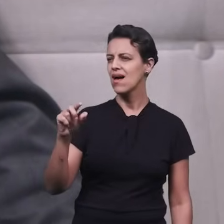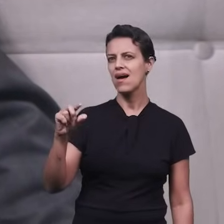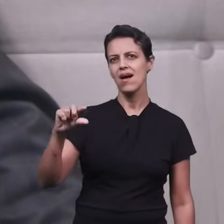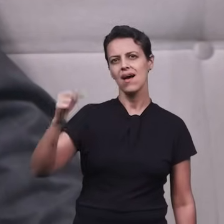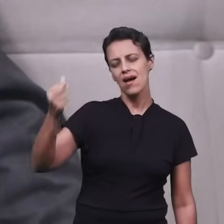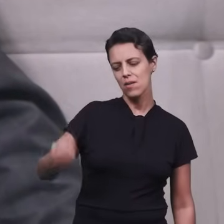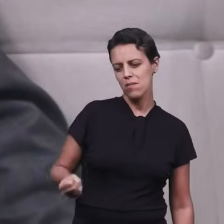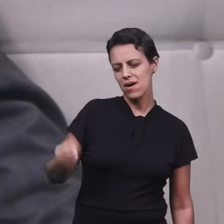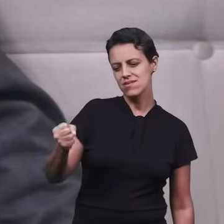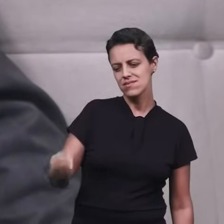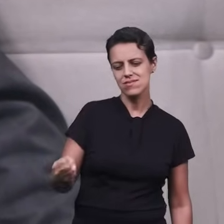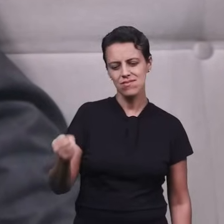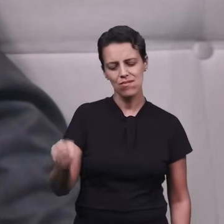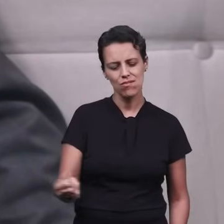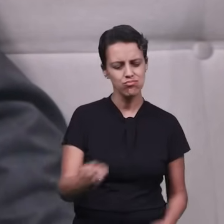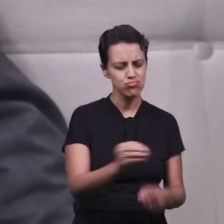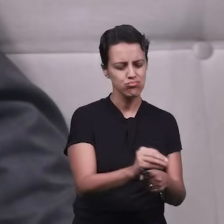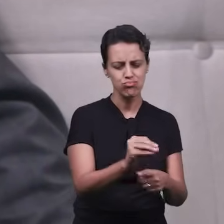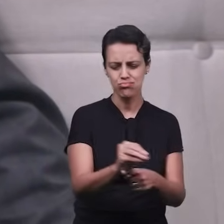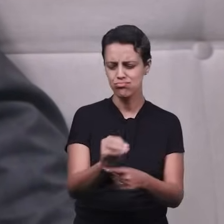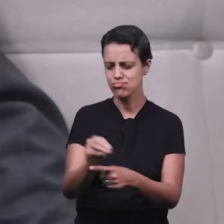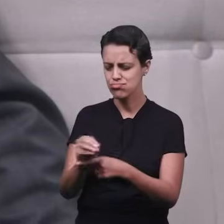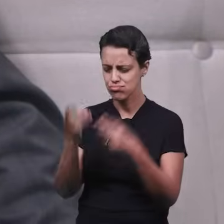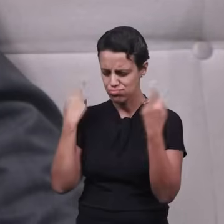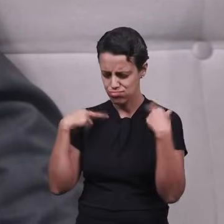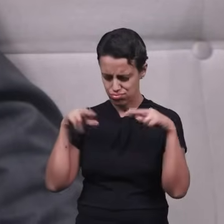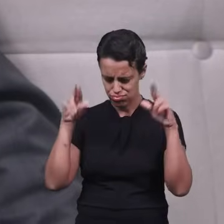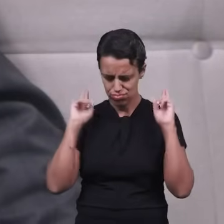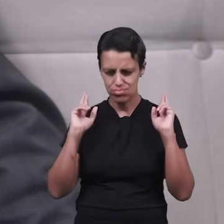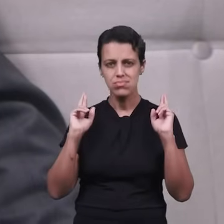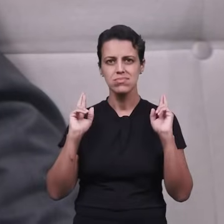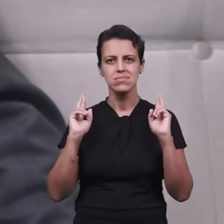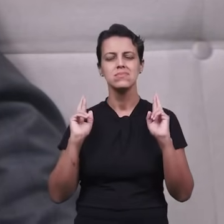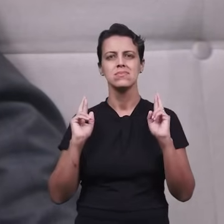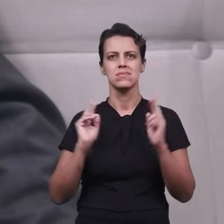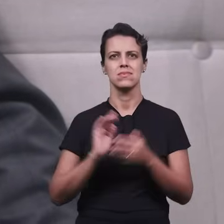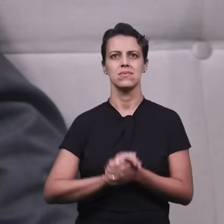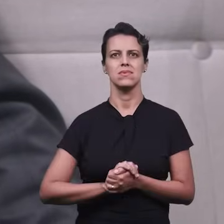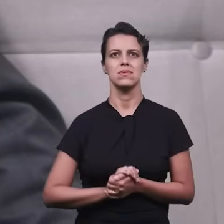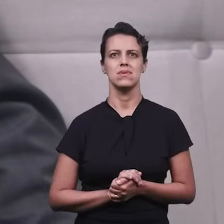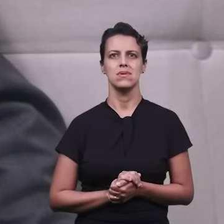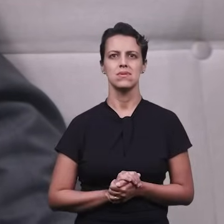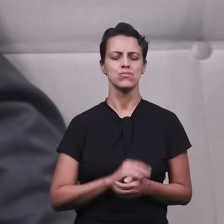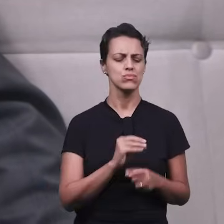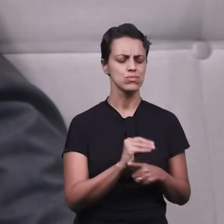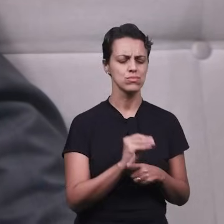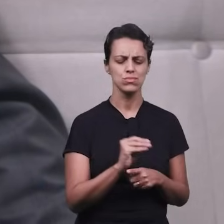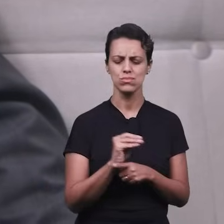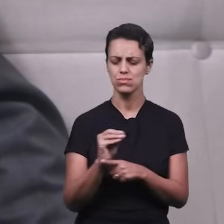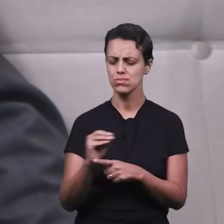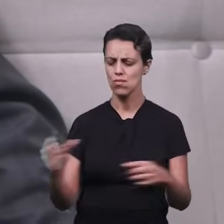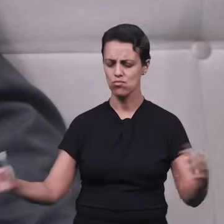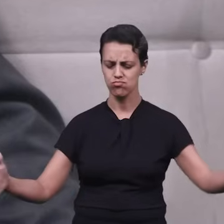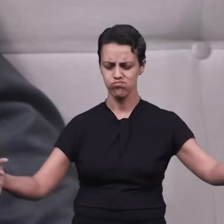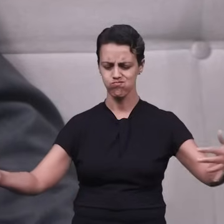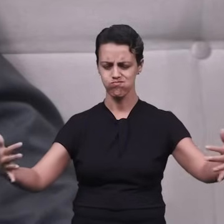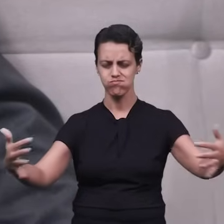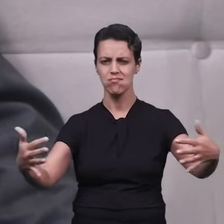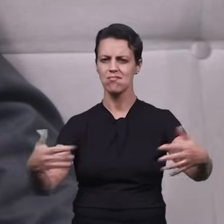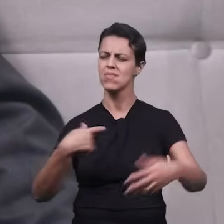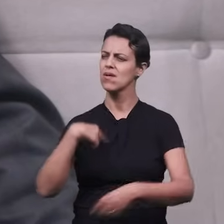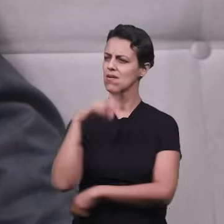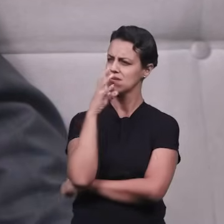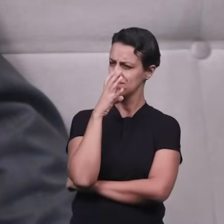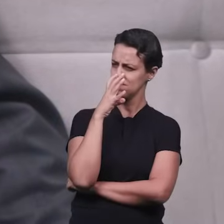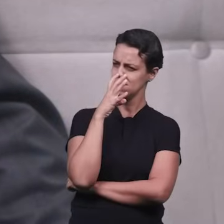pastor cuidando de ovelha no deserto. Eu lembro que eu parei uma vez no deserto, olhando o pastor com um grupo de